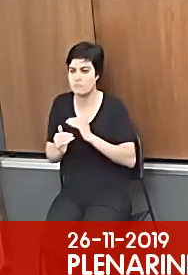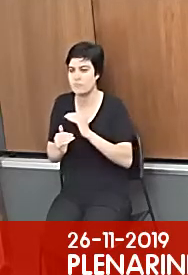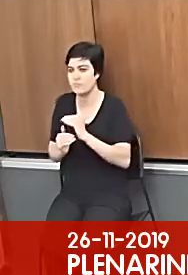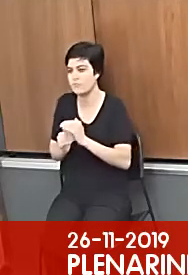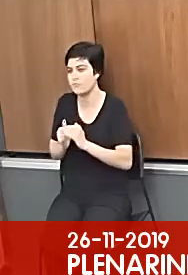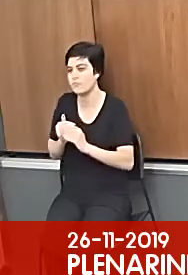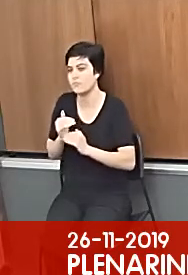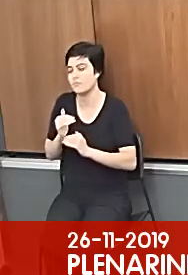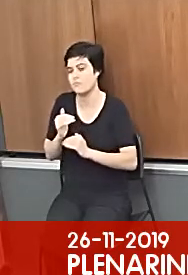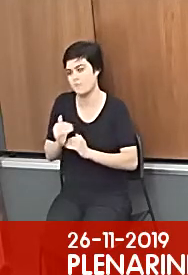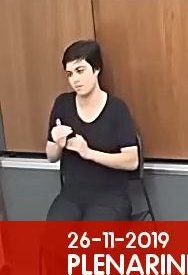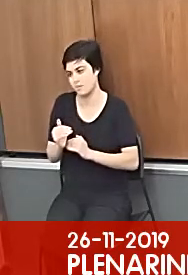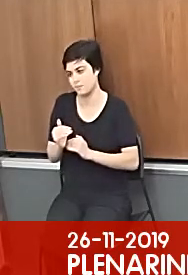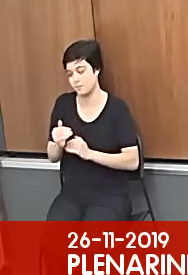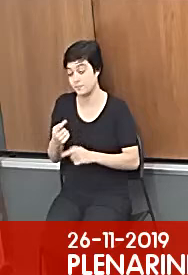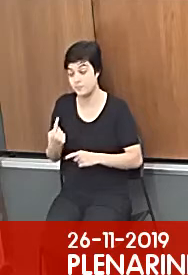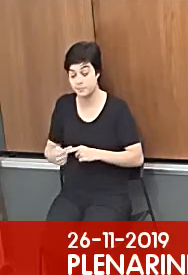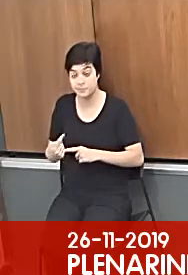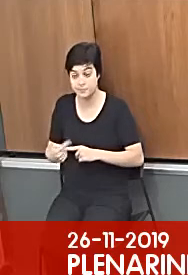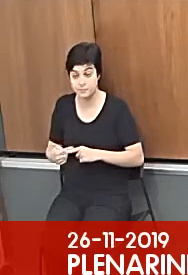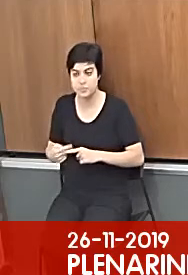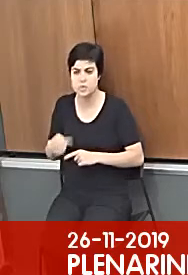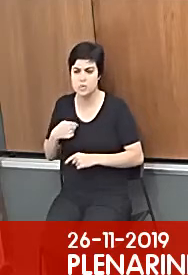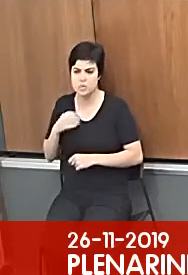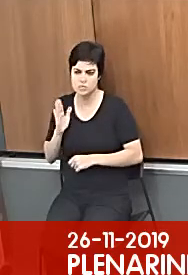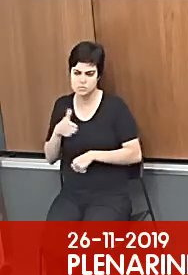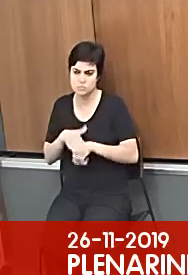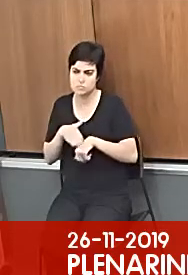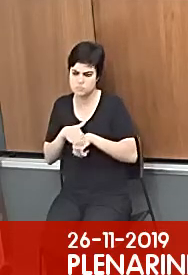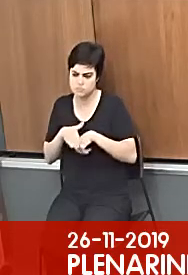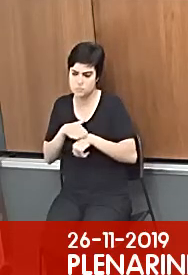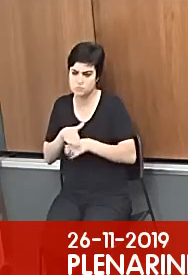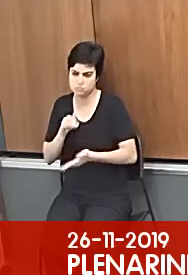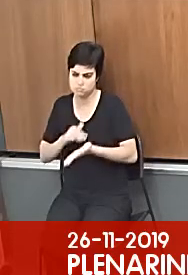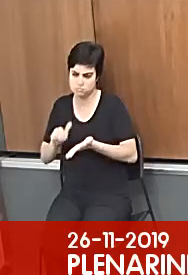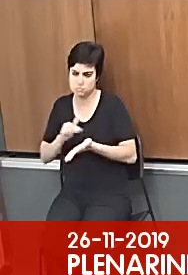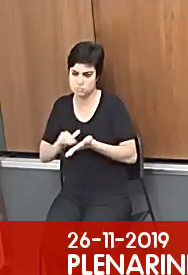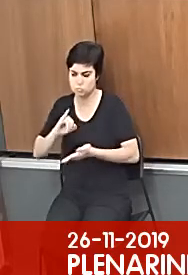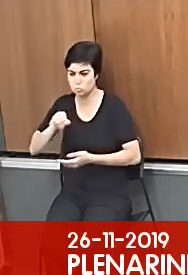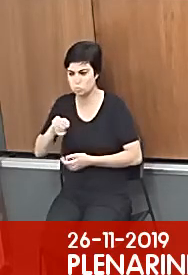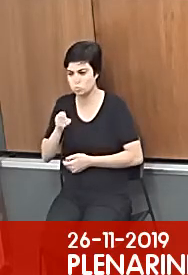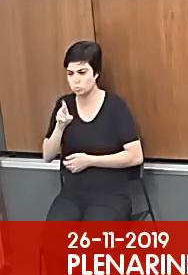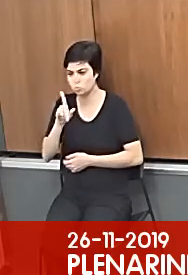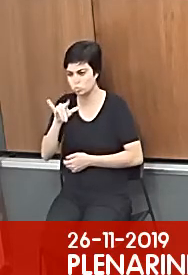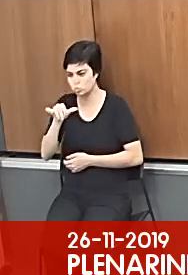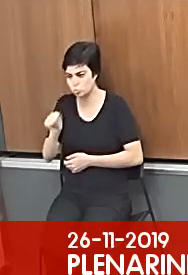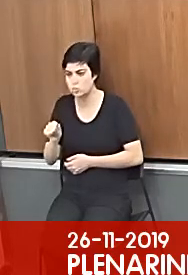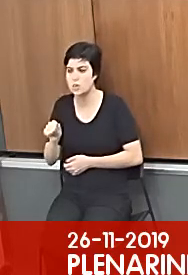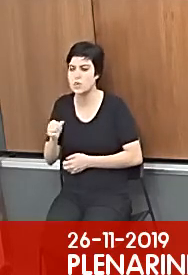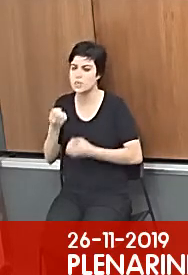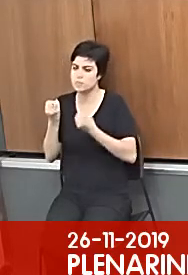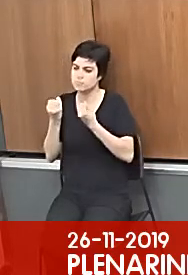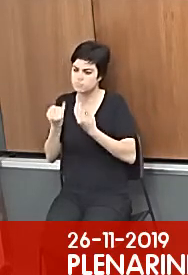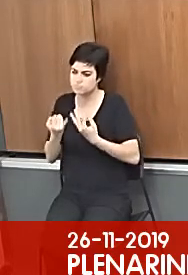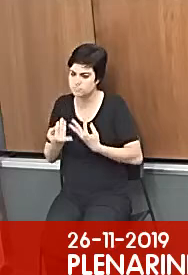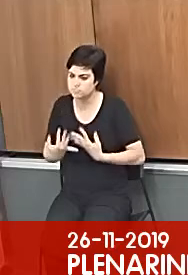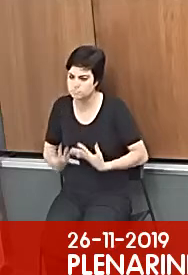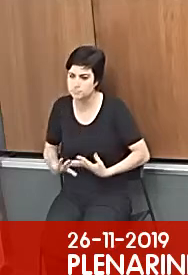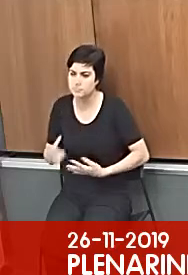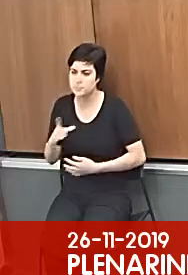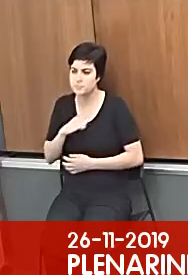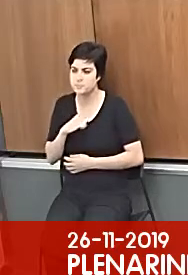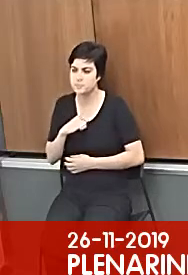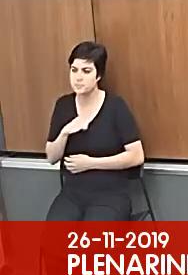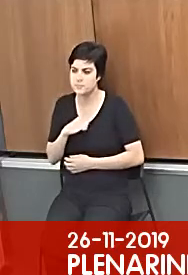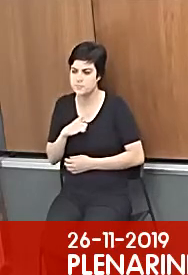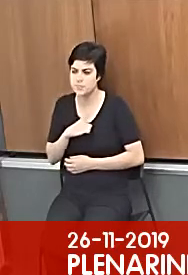Esta comissão, eu sentei com a secretária Júlia Santana, expliquei para ela, deu uma